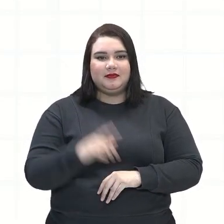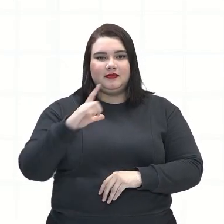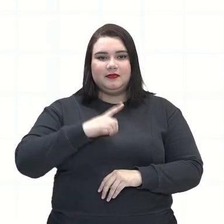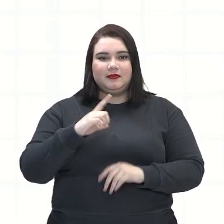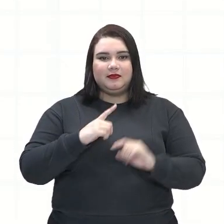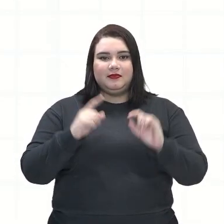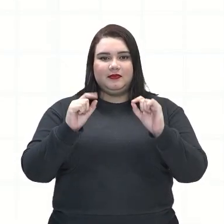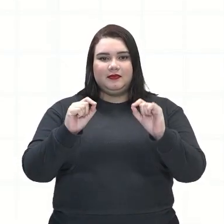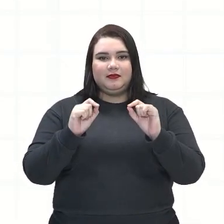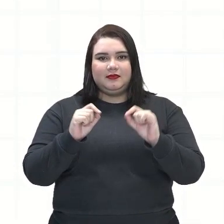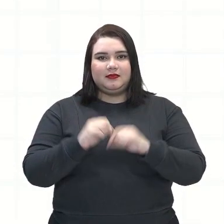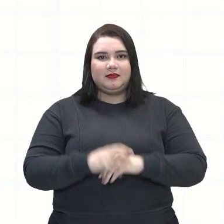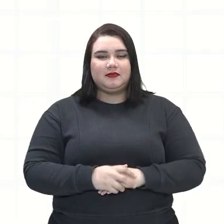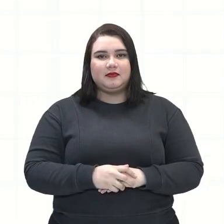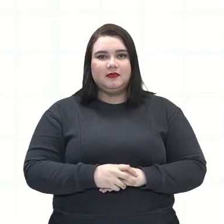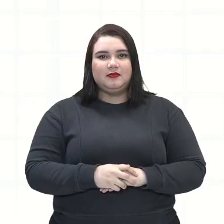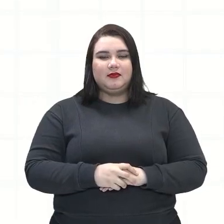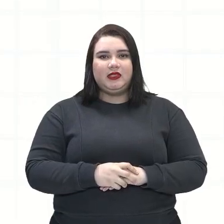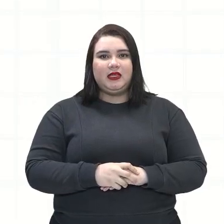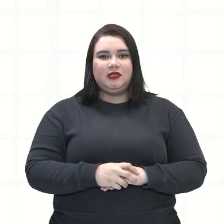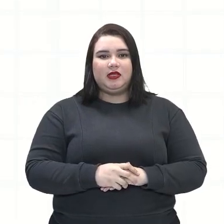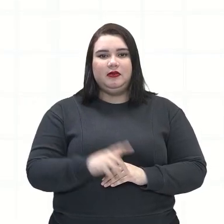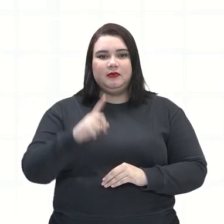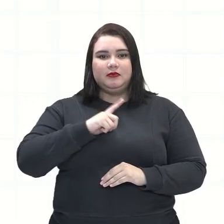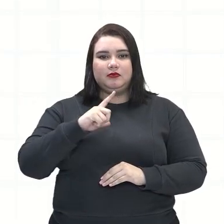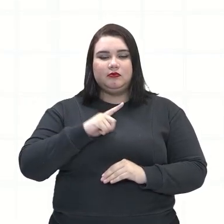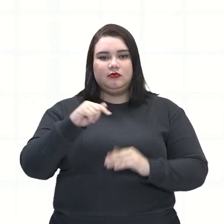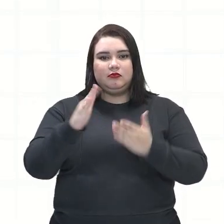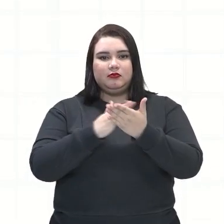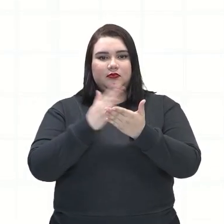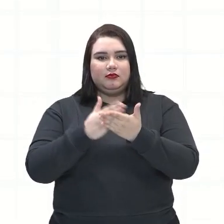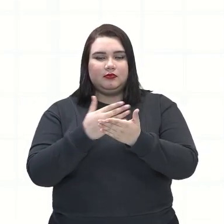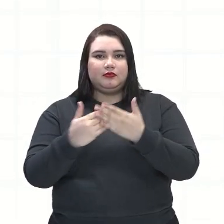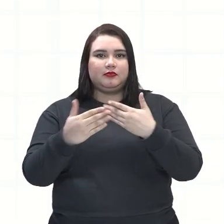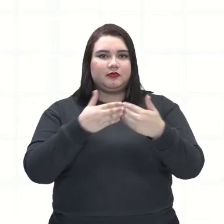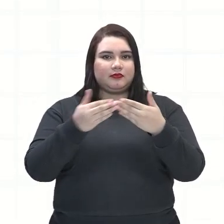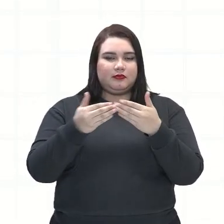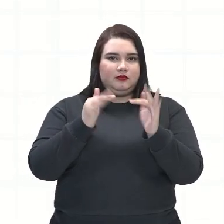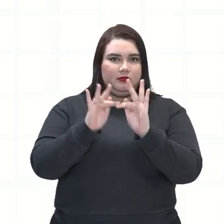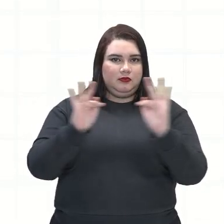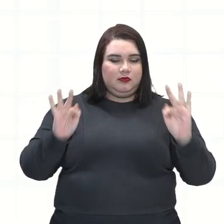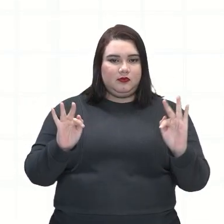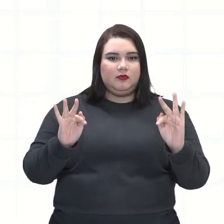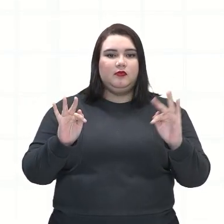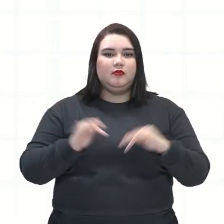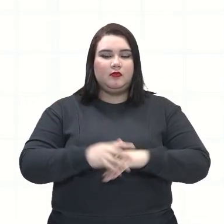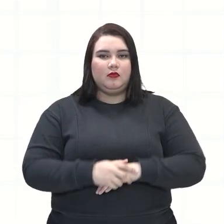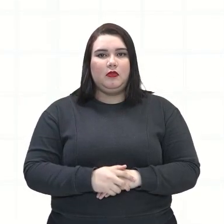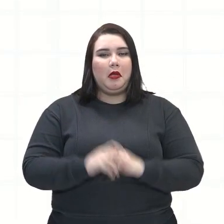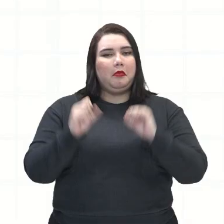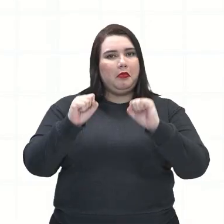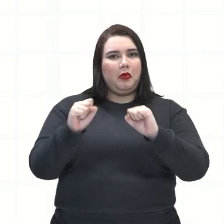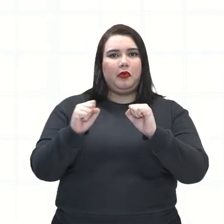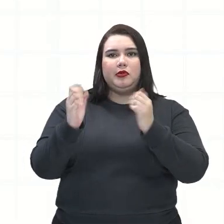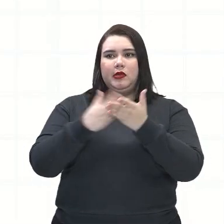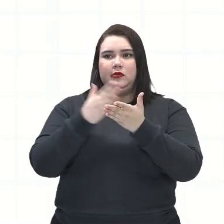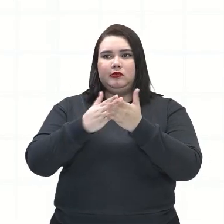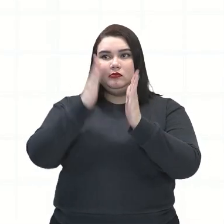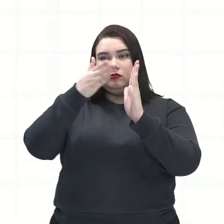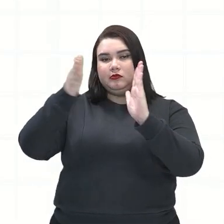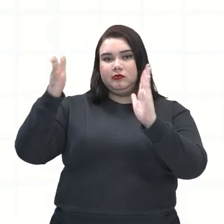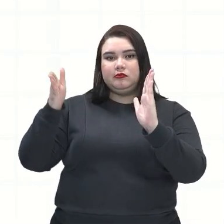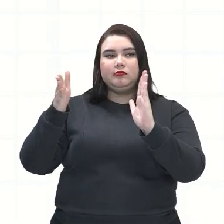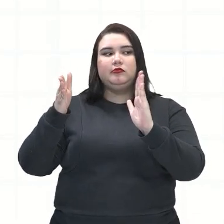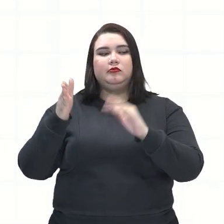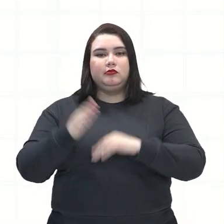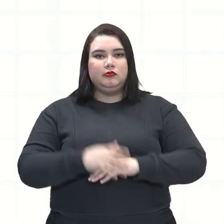estão aí na estante estão liberados para você, não tem problema nenhum. Pode ir lá olhar os livros já na estante, escolher